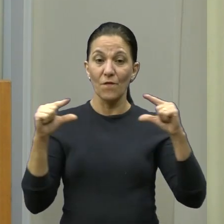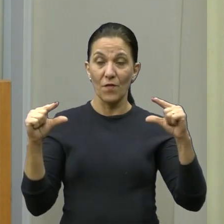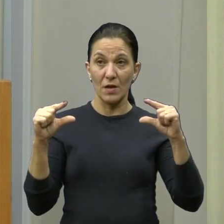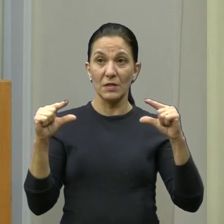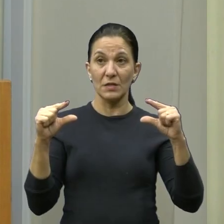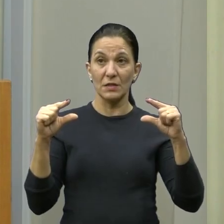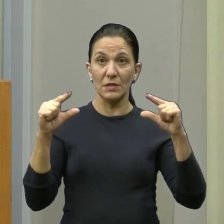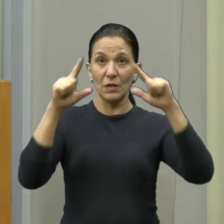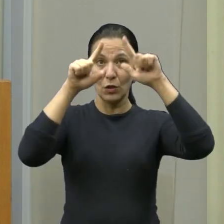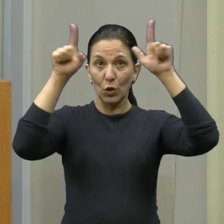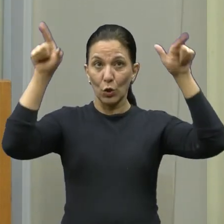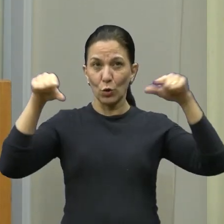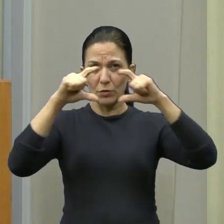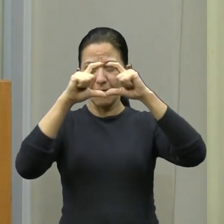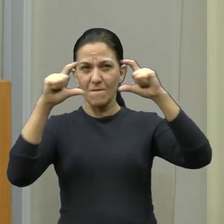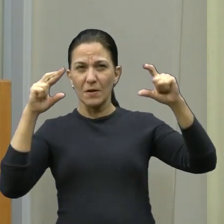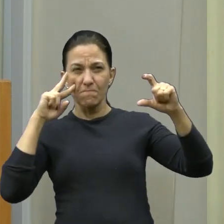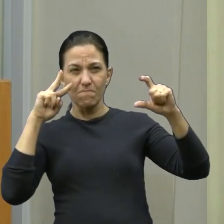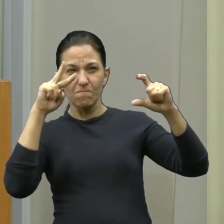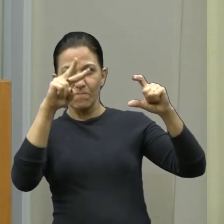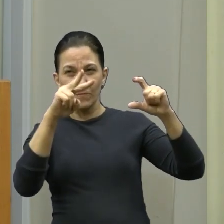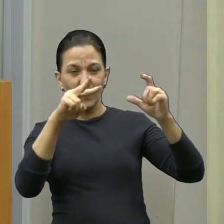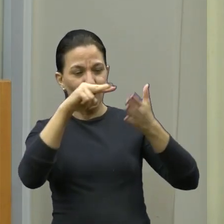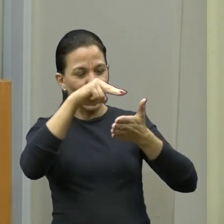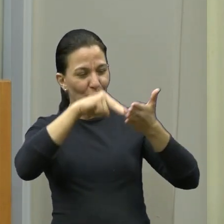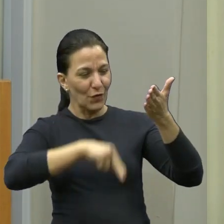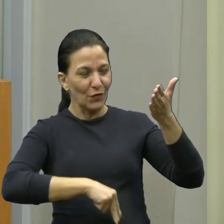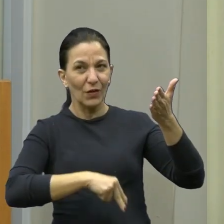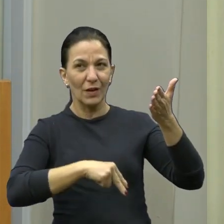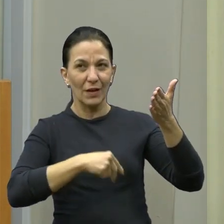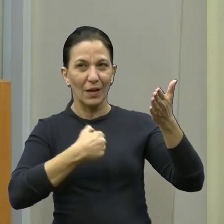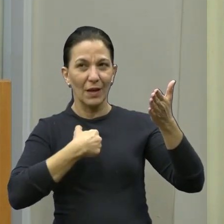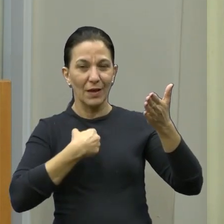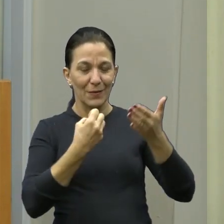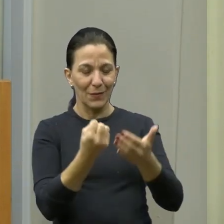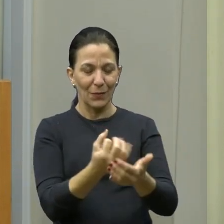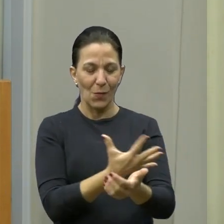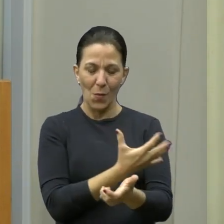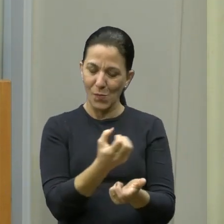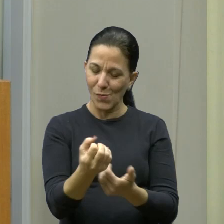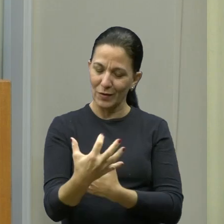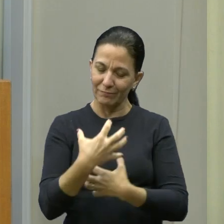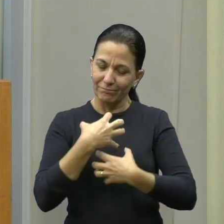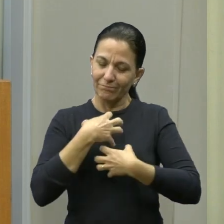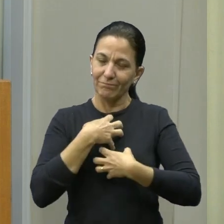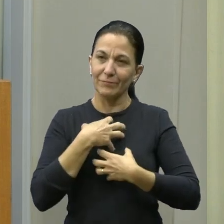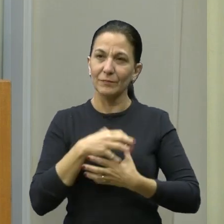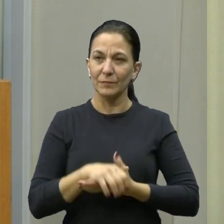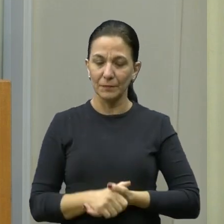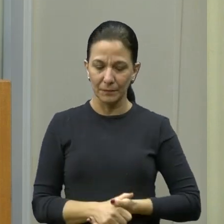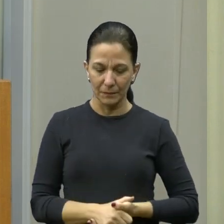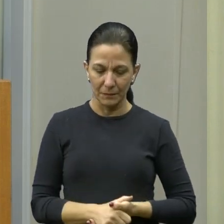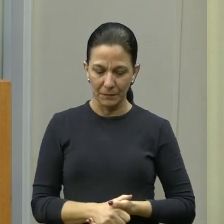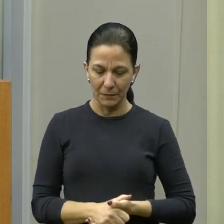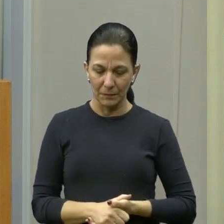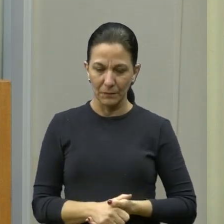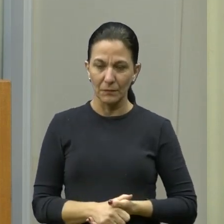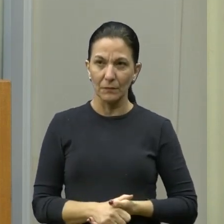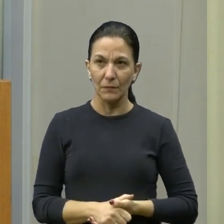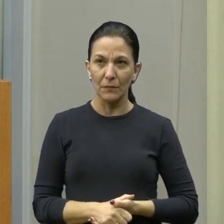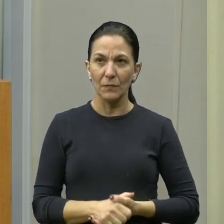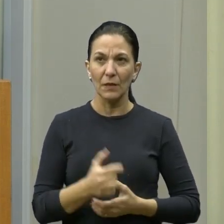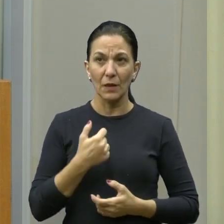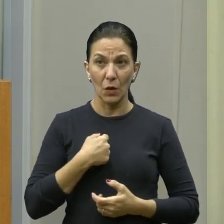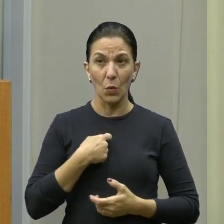escrita na lousa de uma das salas, que eu vou ler, porque eu fiquei muito emocionada com essa frase. Ubuntu,